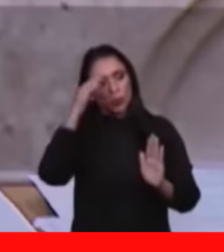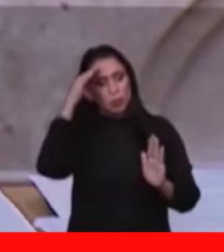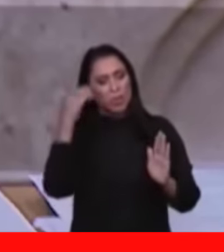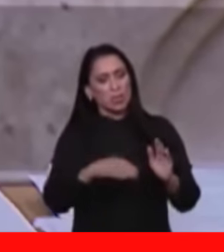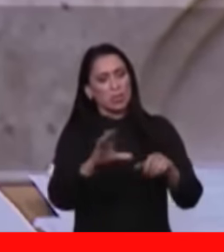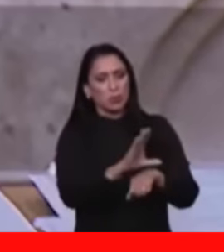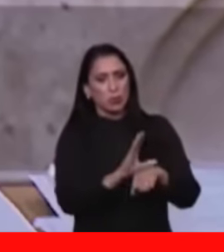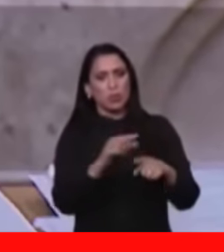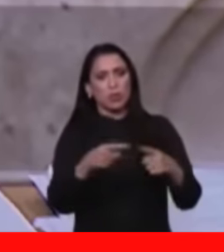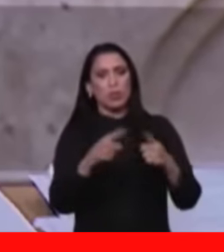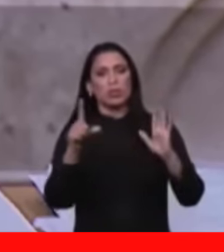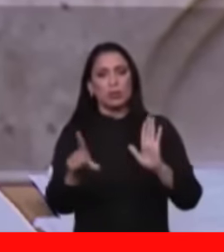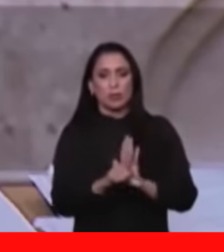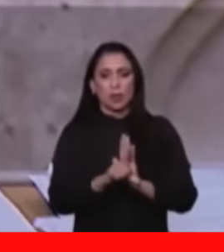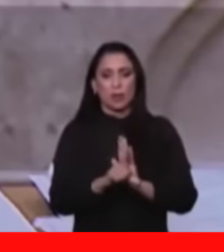legais.